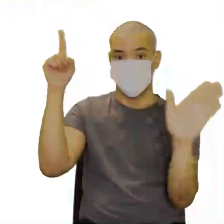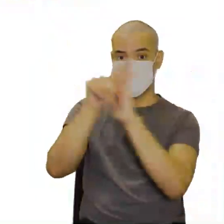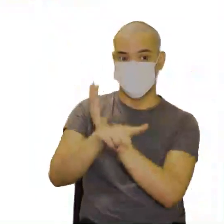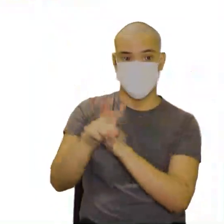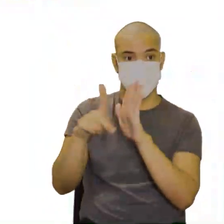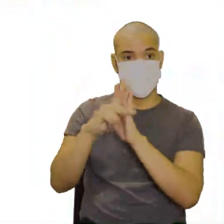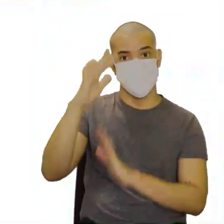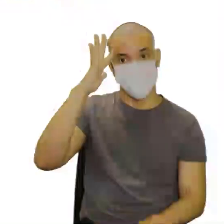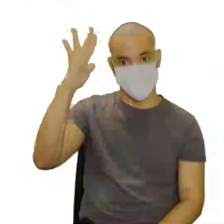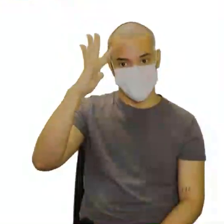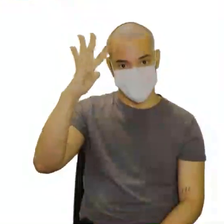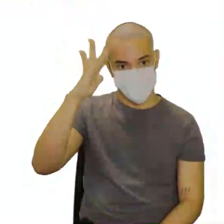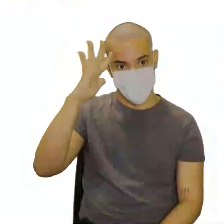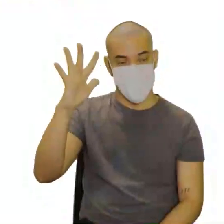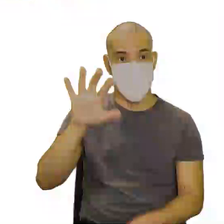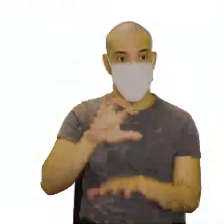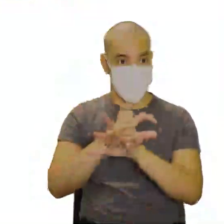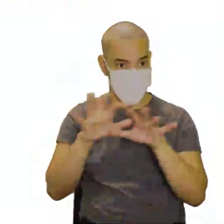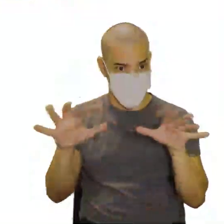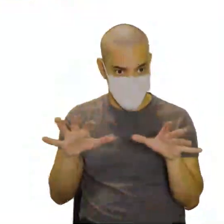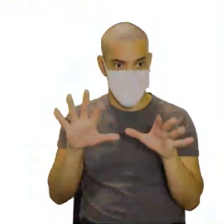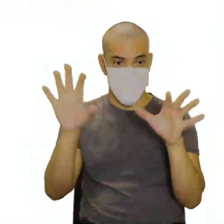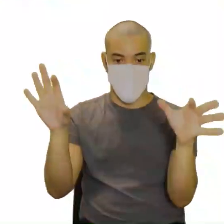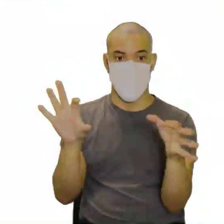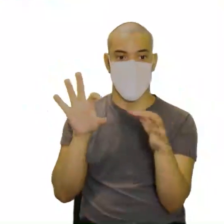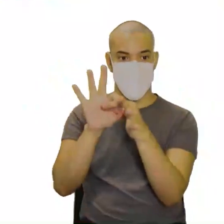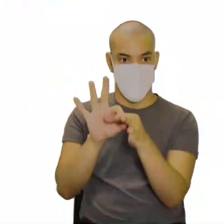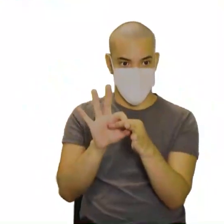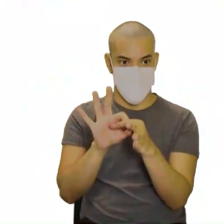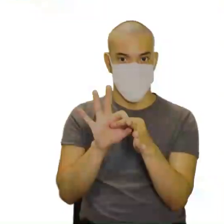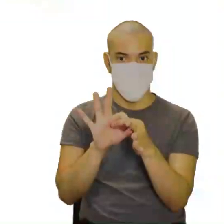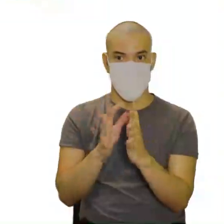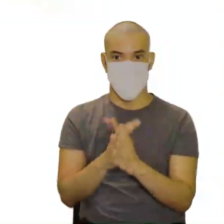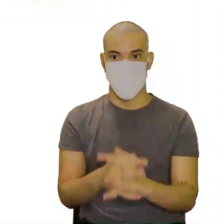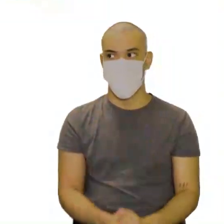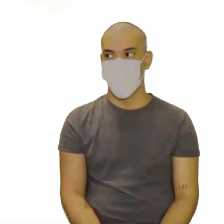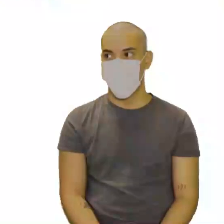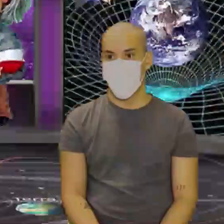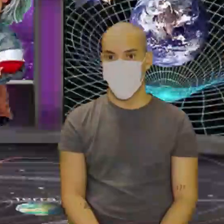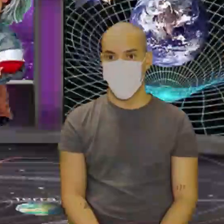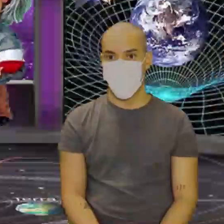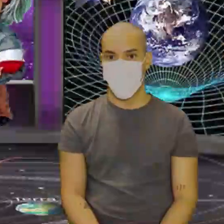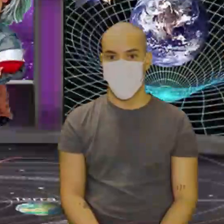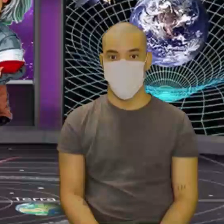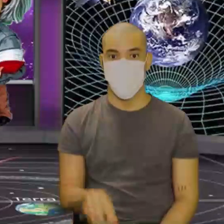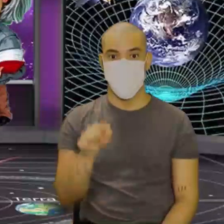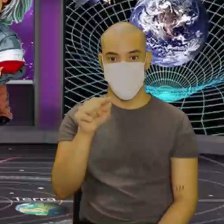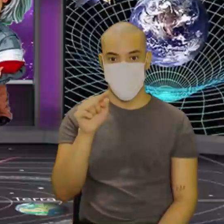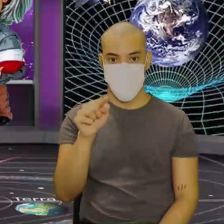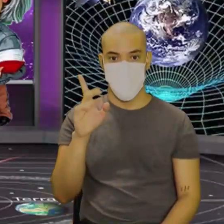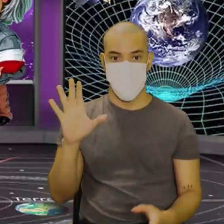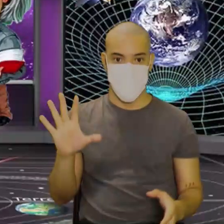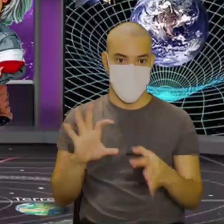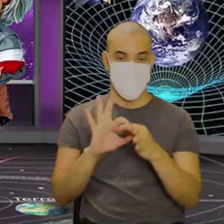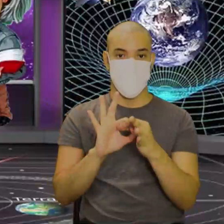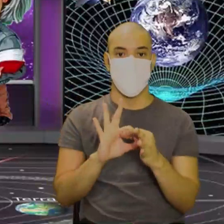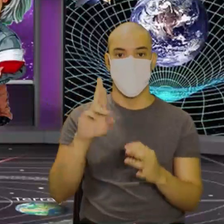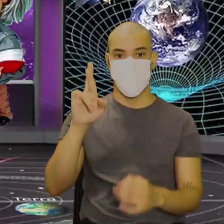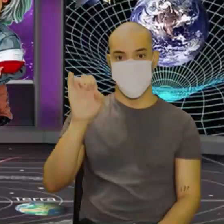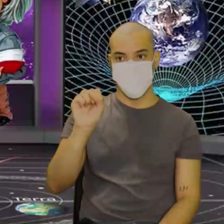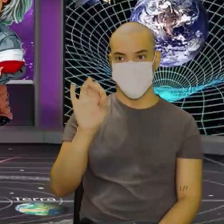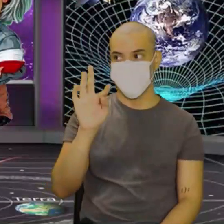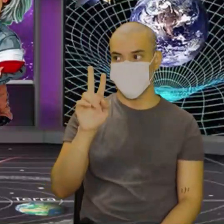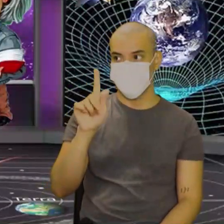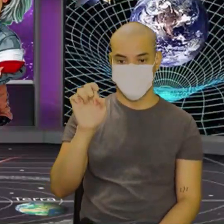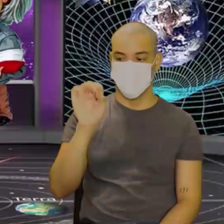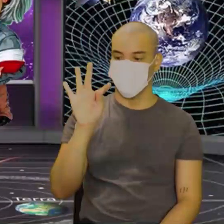questão teórica, né? Dessa forma, quando você associa... Vem aqui comigo, pessoal. Quando você associa resistores,